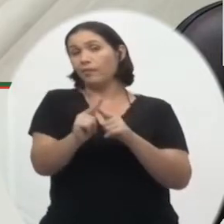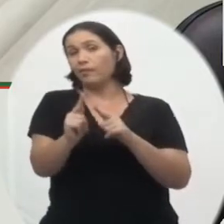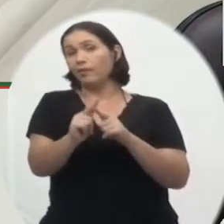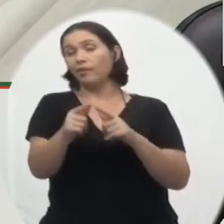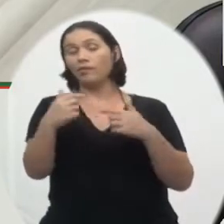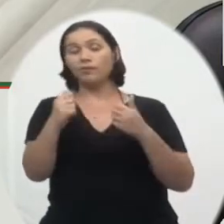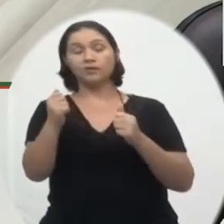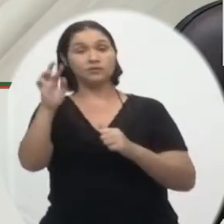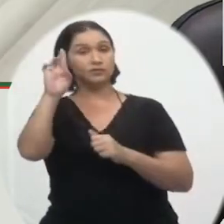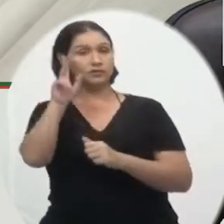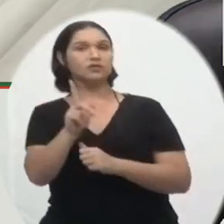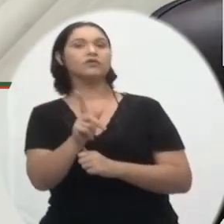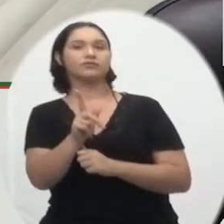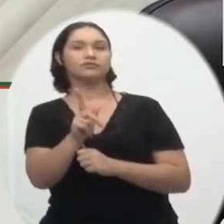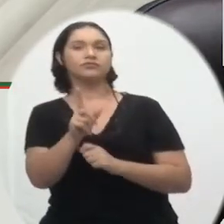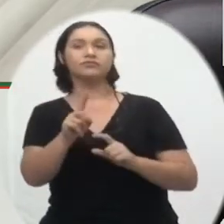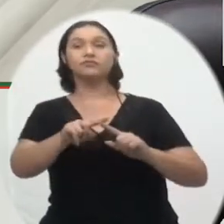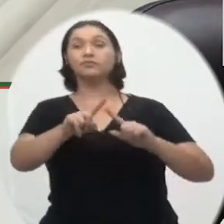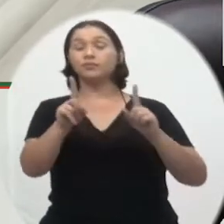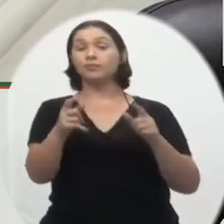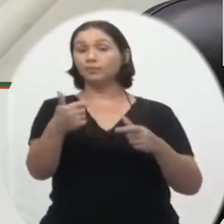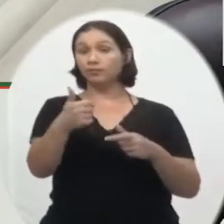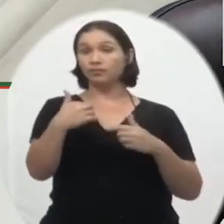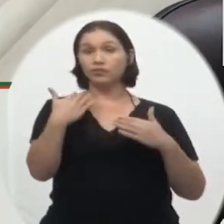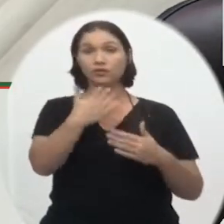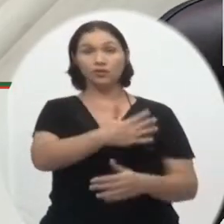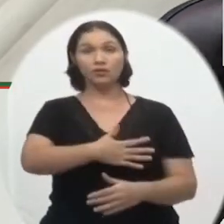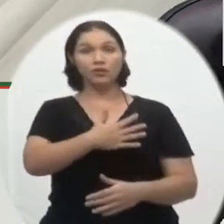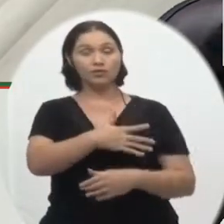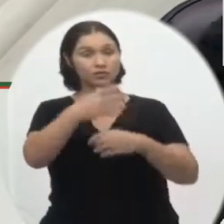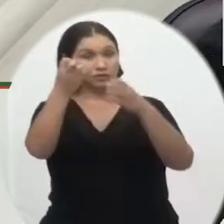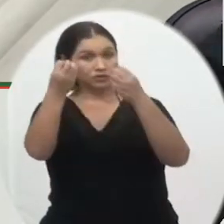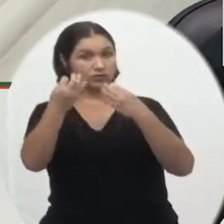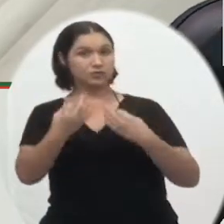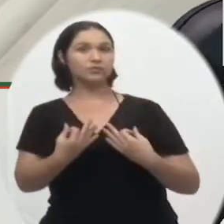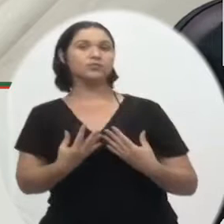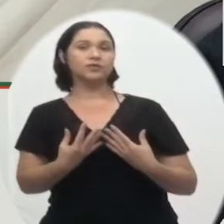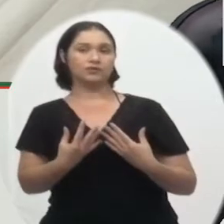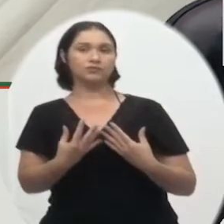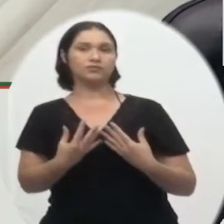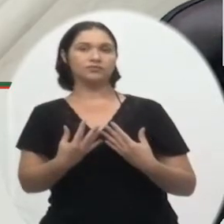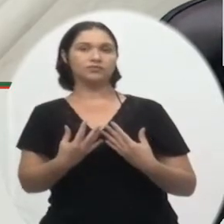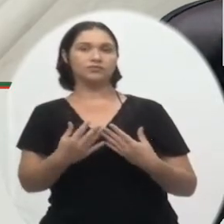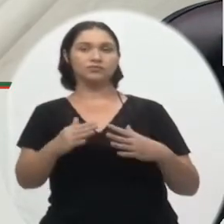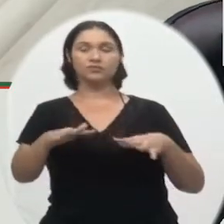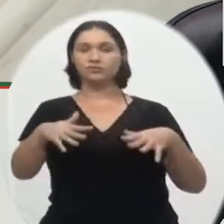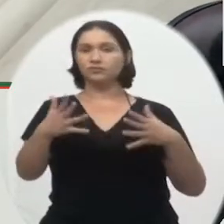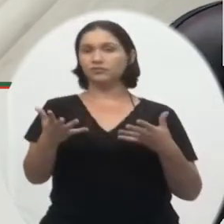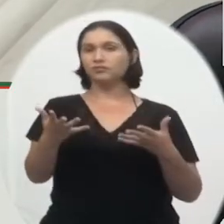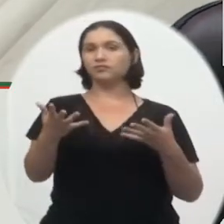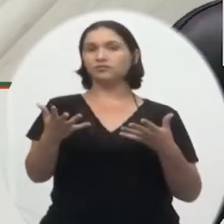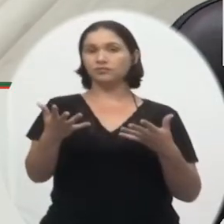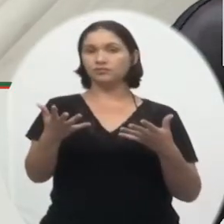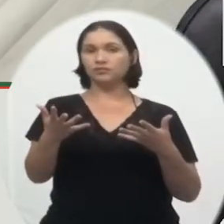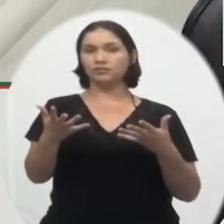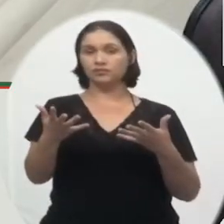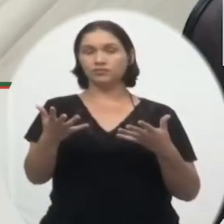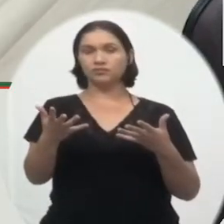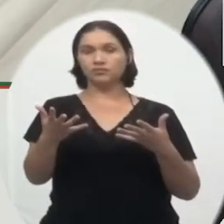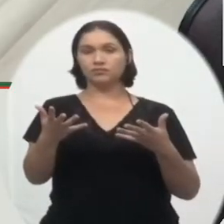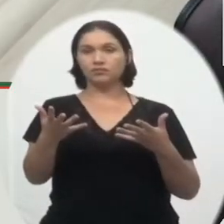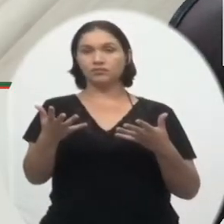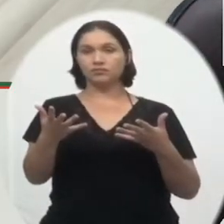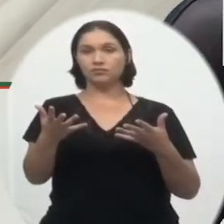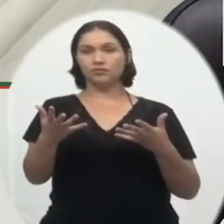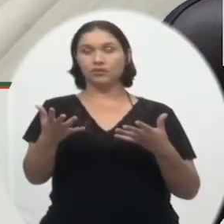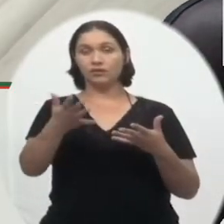alguns conceitos que, se não forem devidamente colocados, pode tomar uma proporção que não reflita necessariamente